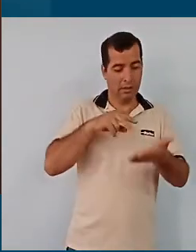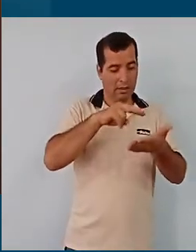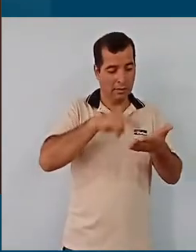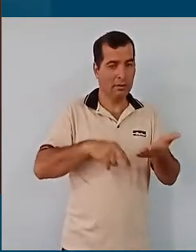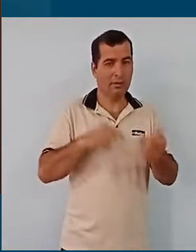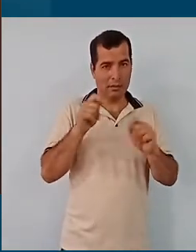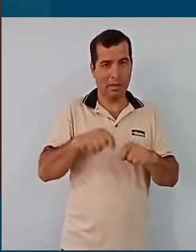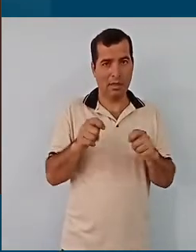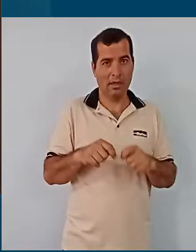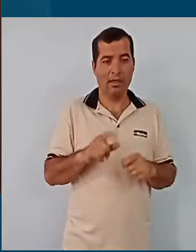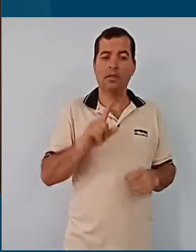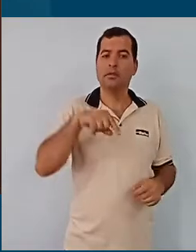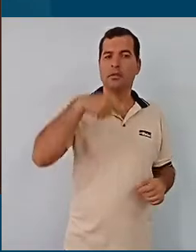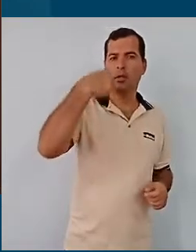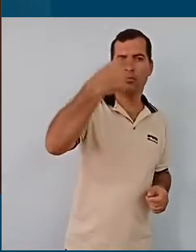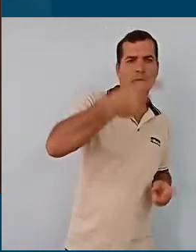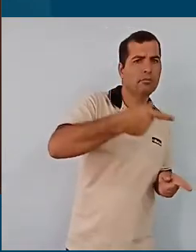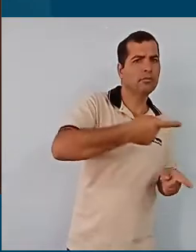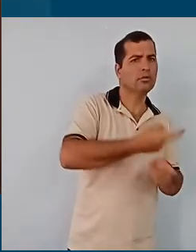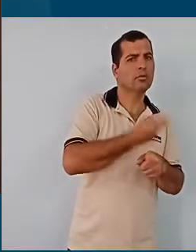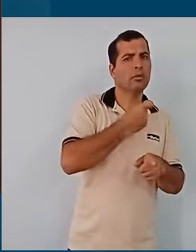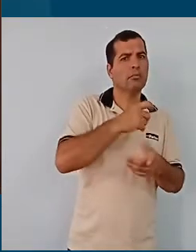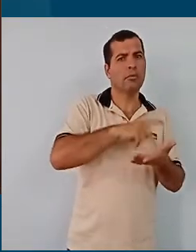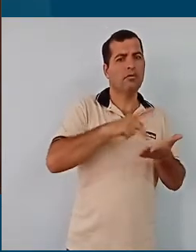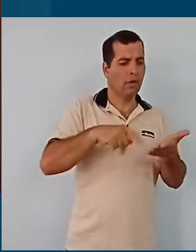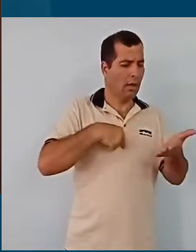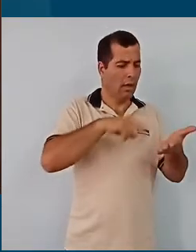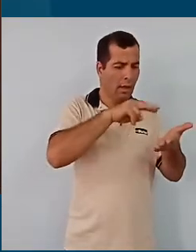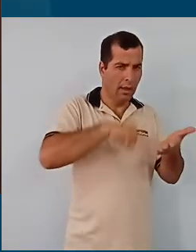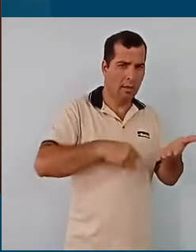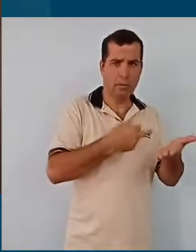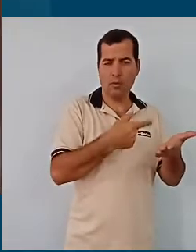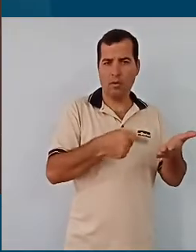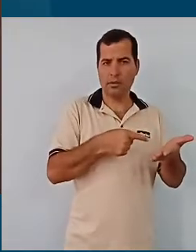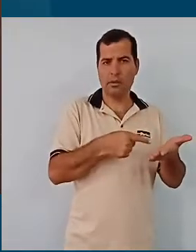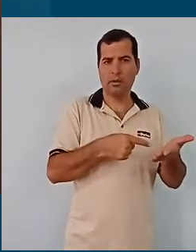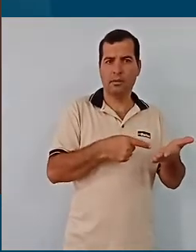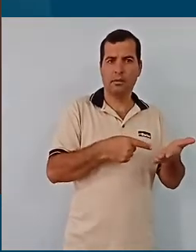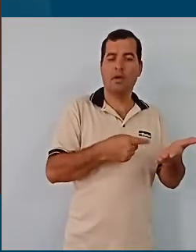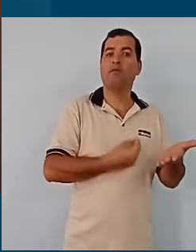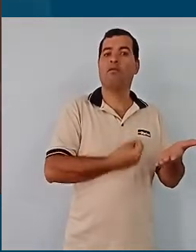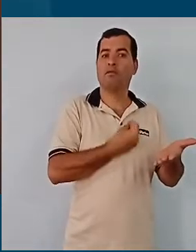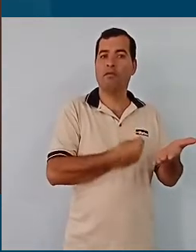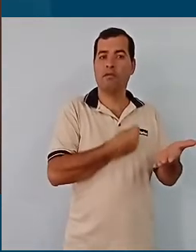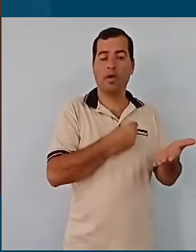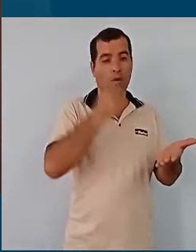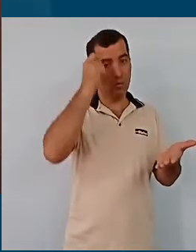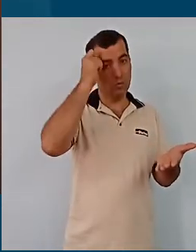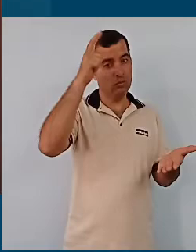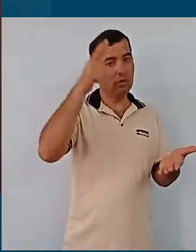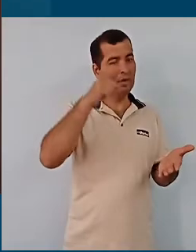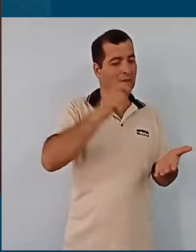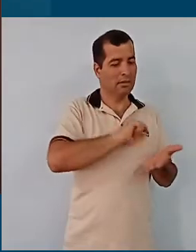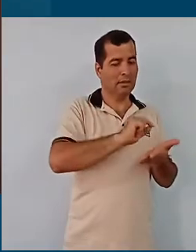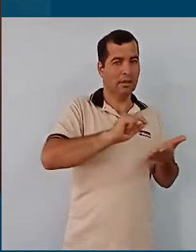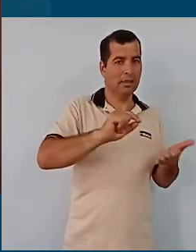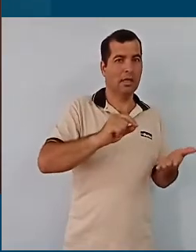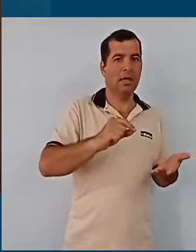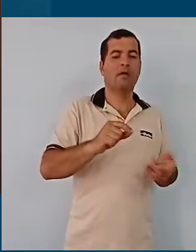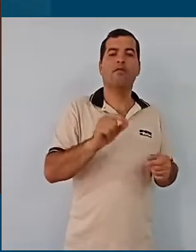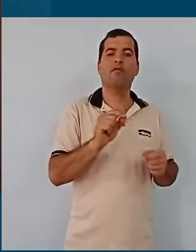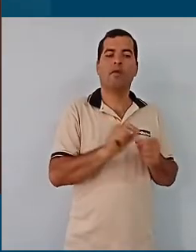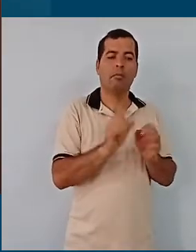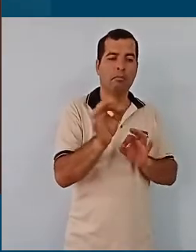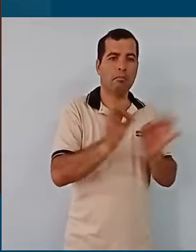ele vai descobrir que o professor lê aquilo para ele, né? Então, ele vai convivendo com a cultura escrita e vai formando para si o